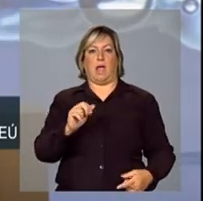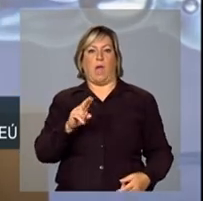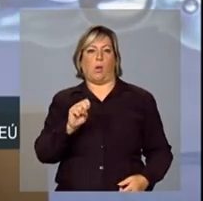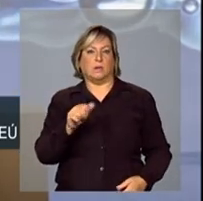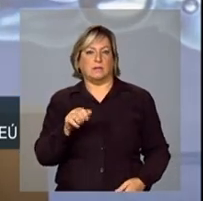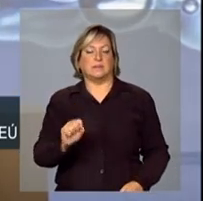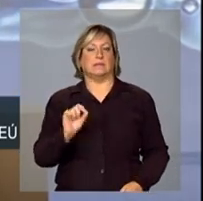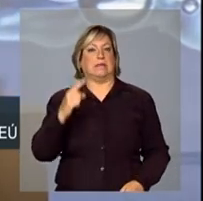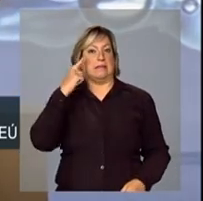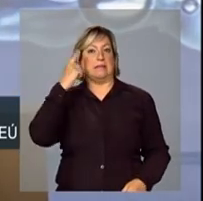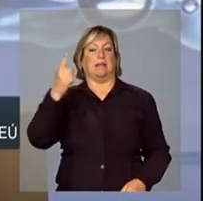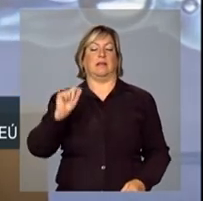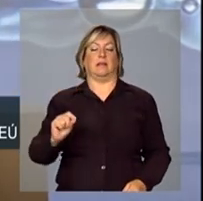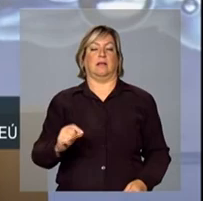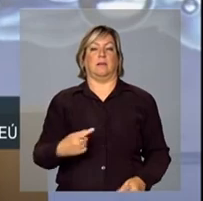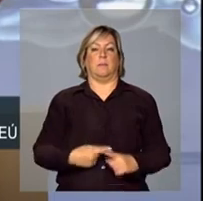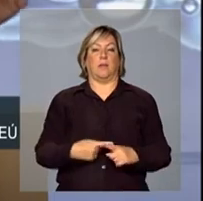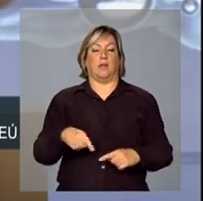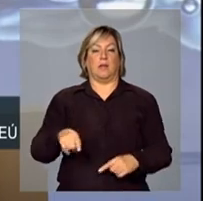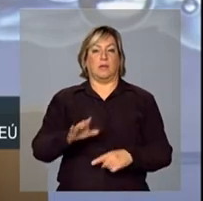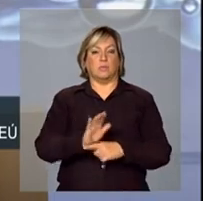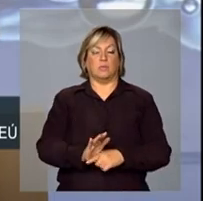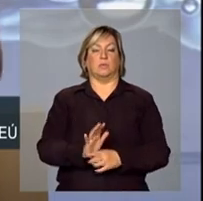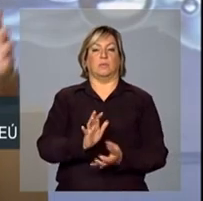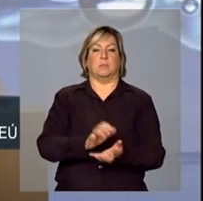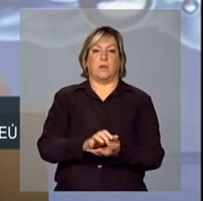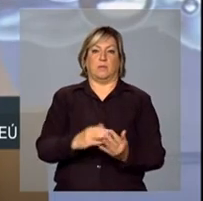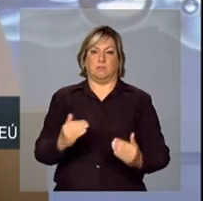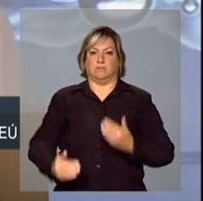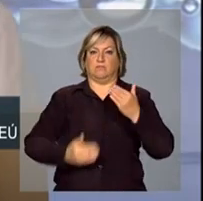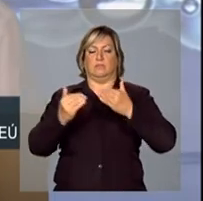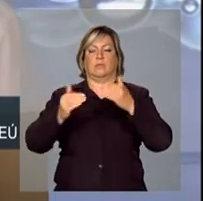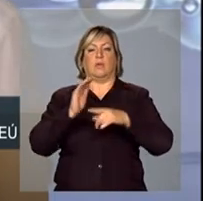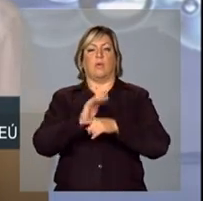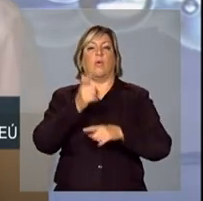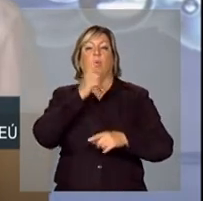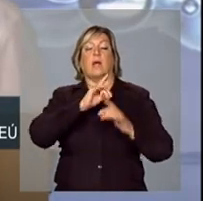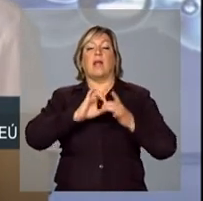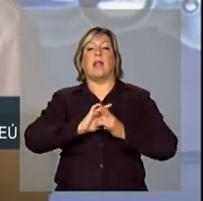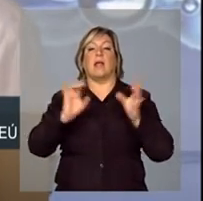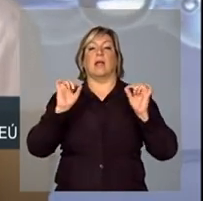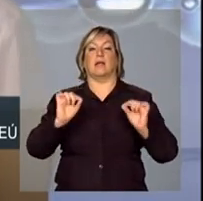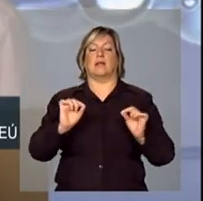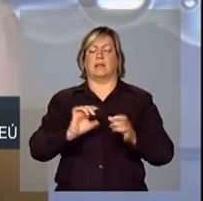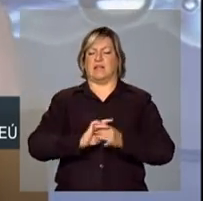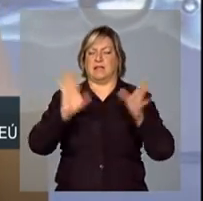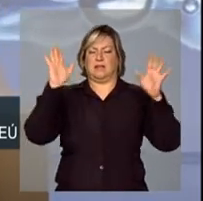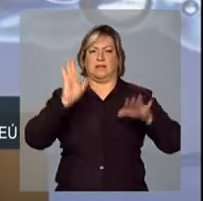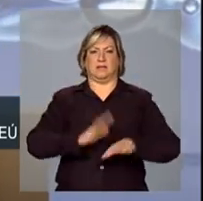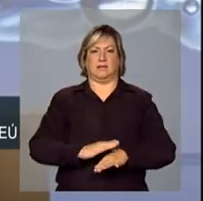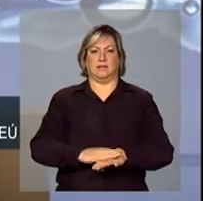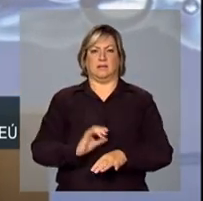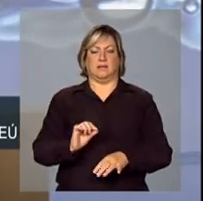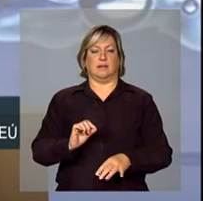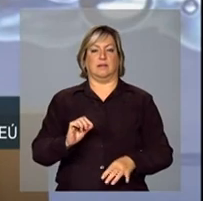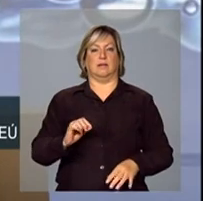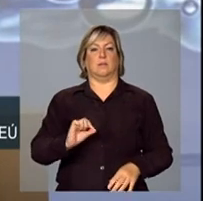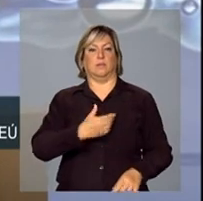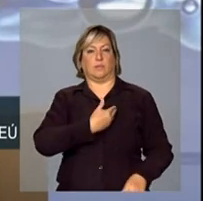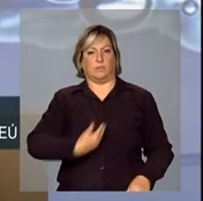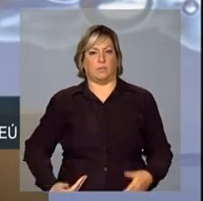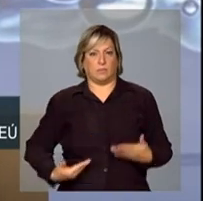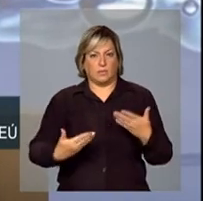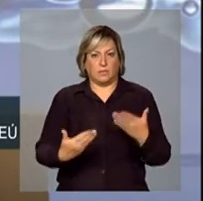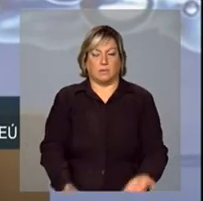fizeram Pernambuco se levantar pela liberdade, pela independência, pela república,